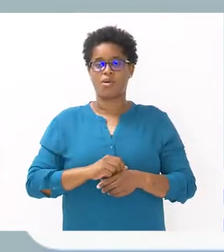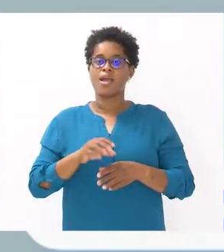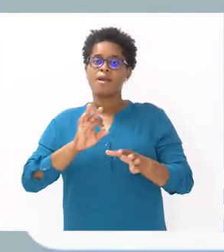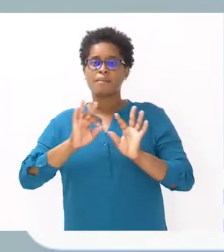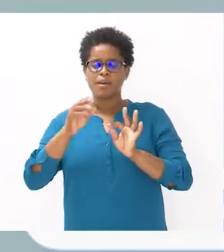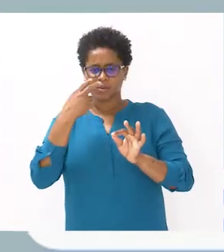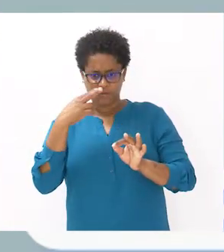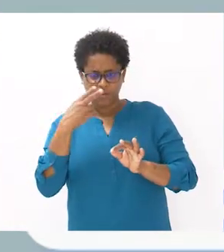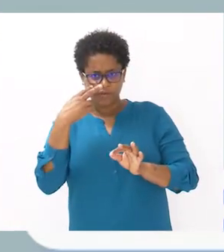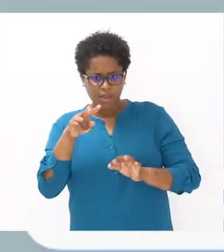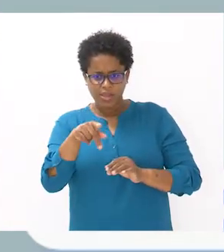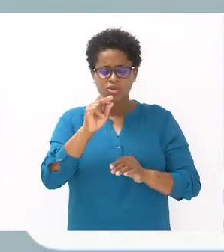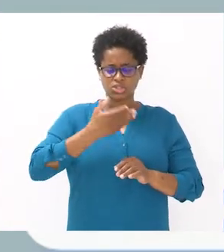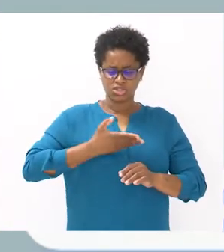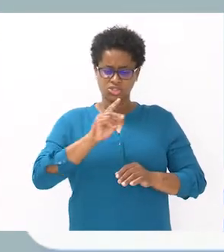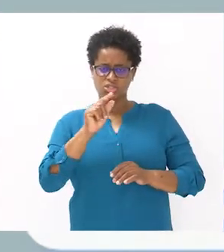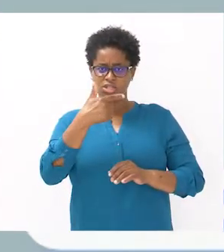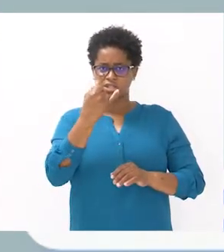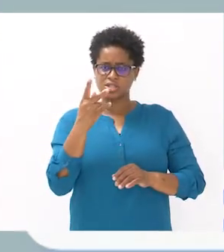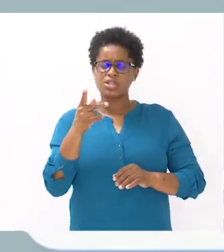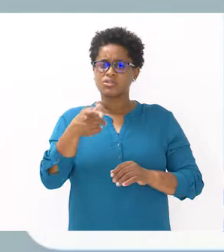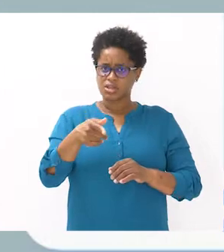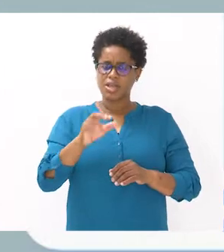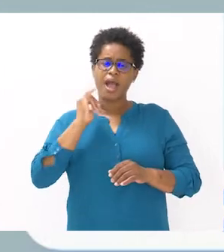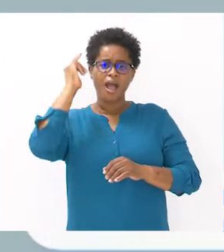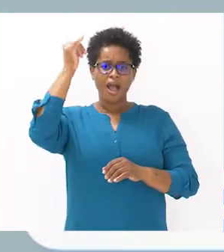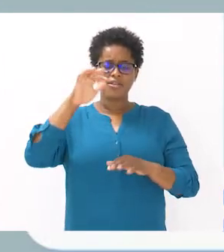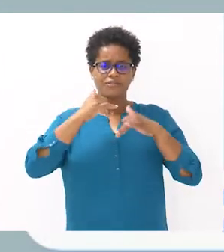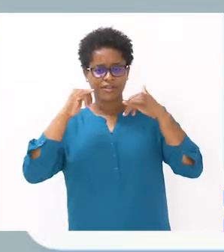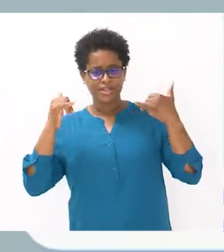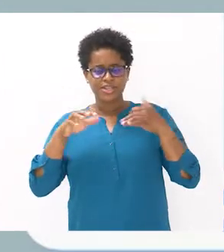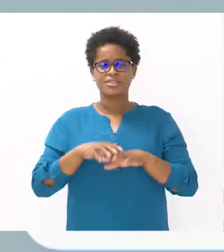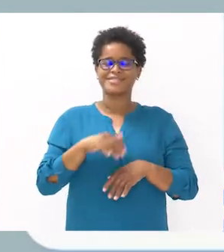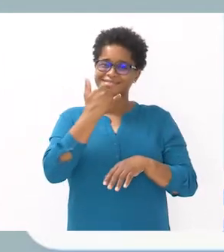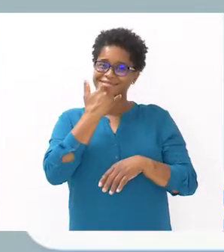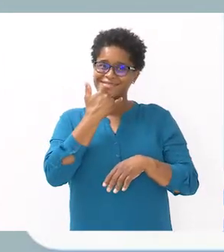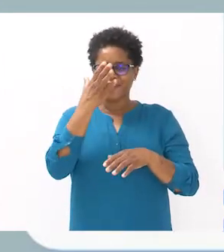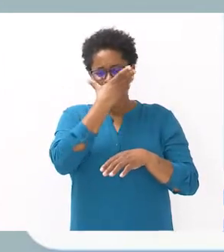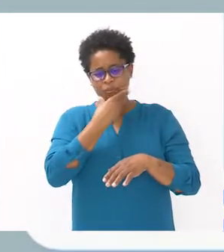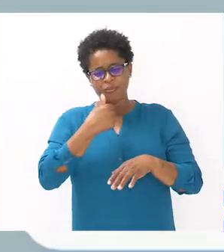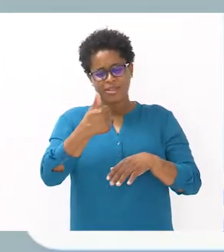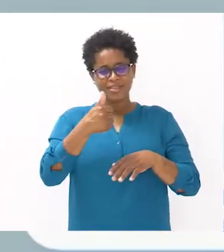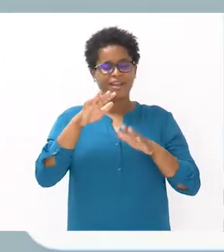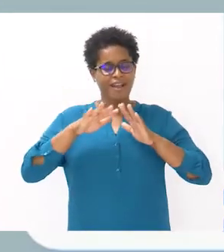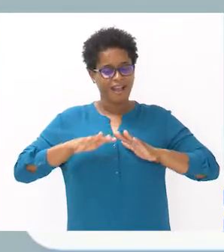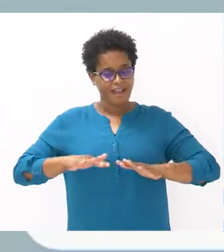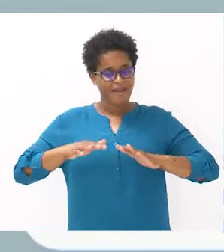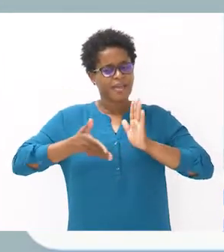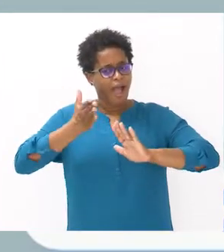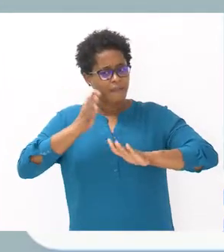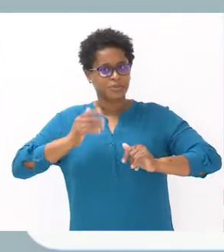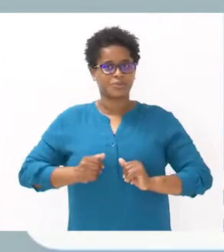nos adjetivos que temos aqui: alto, feliz, engraçado, lindo, calmo,